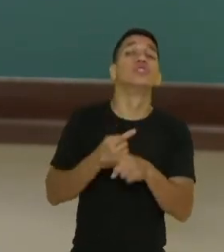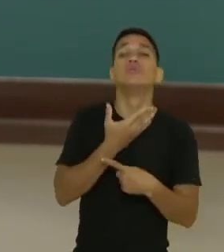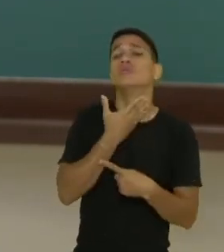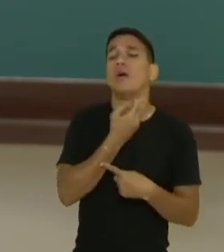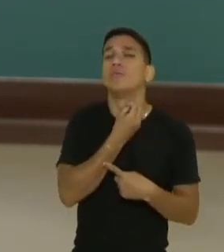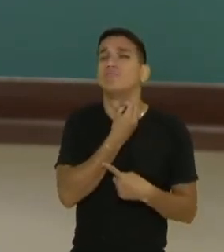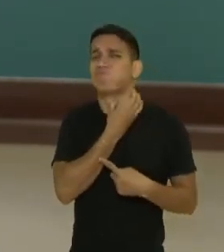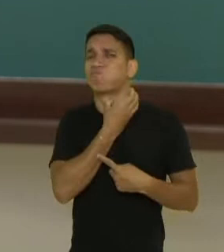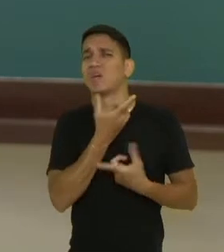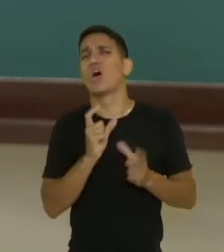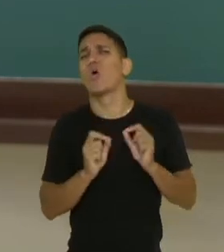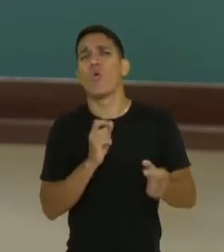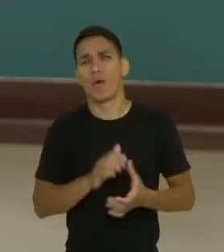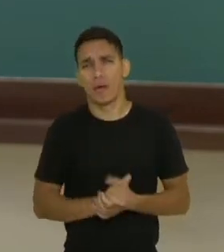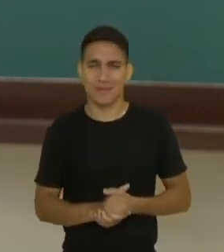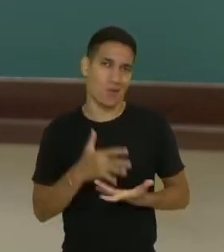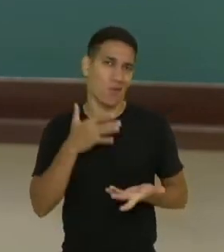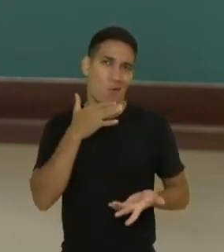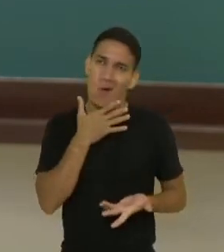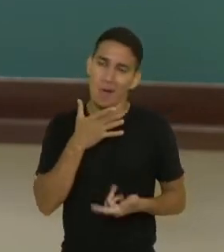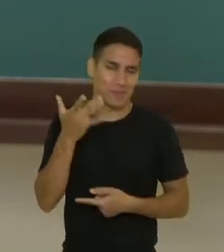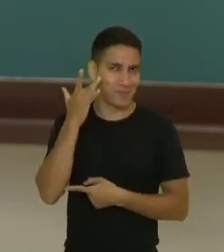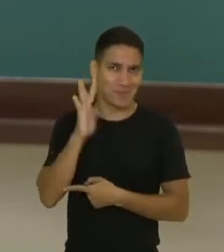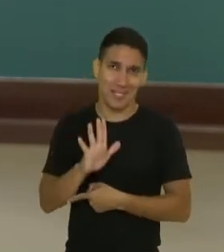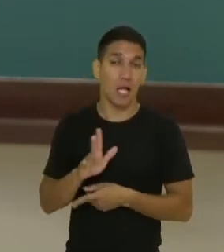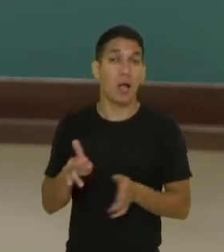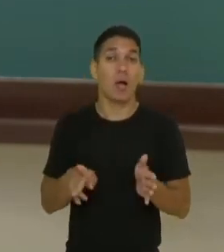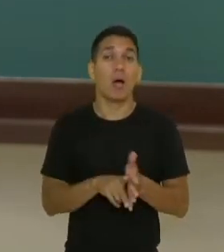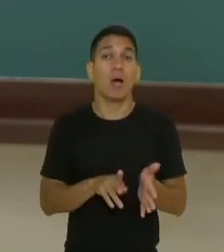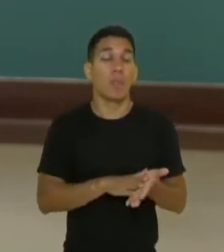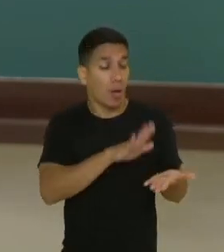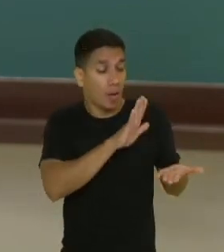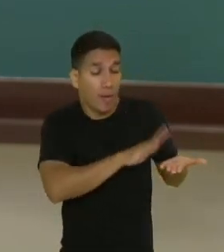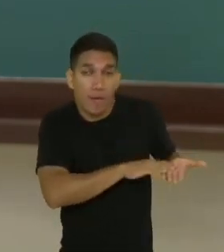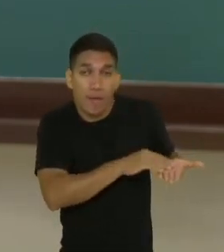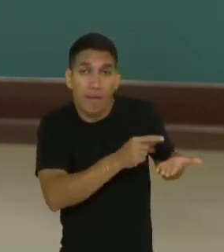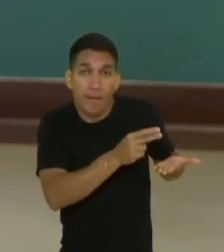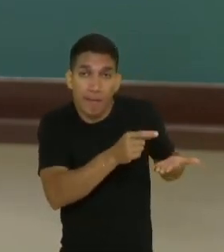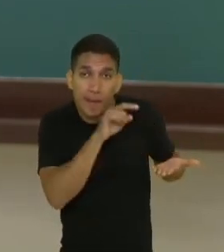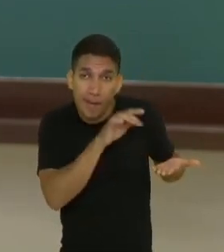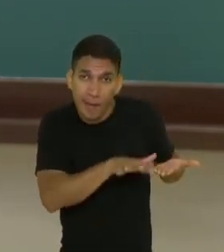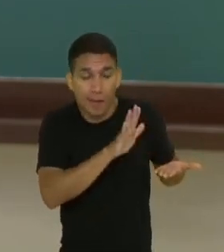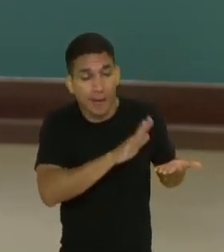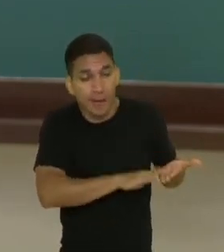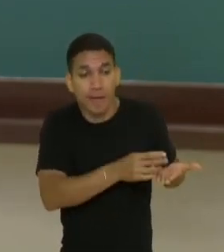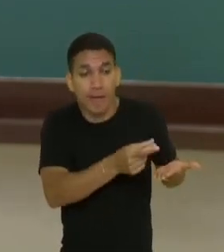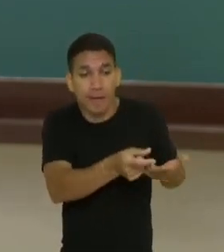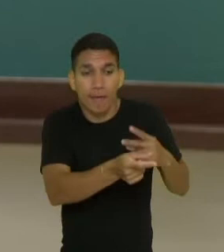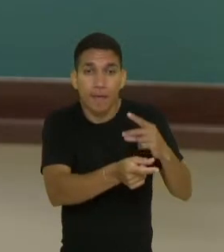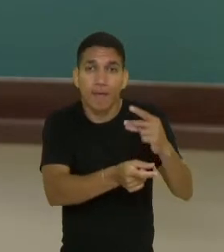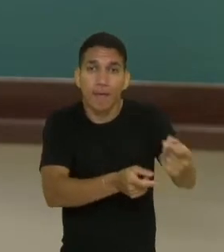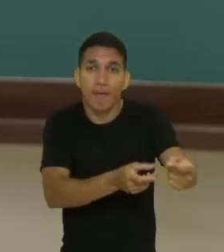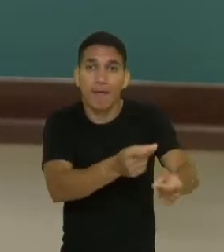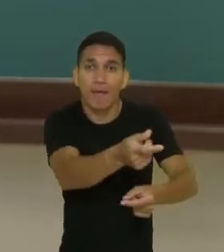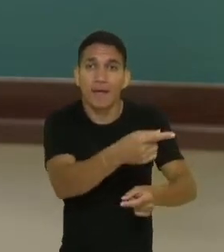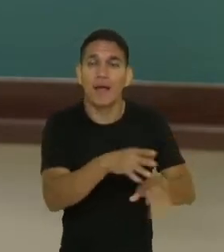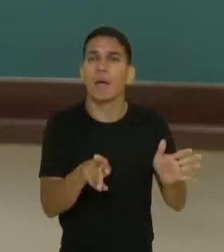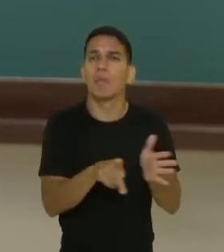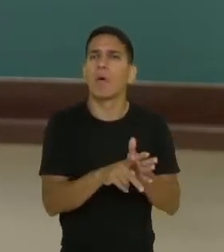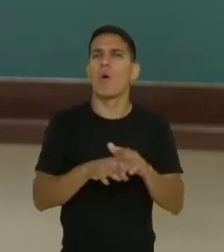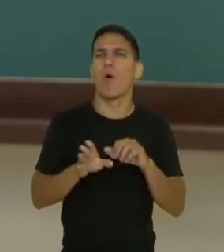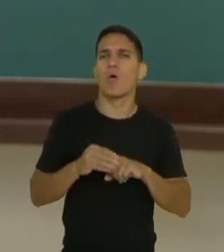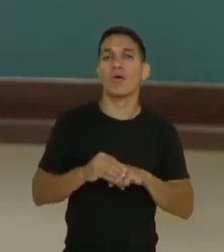É claro que não, né? Esse é um conhecimento que ela tem do senso comum. Algum conhecimento na hora de plantar, na hora